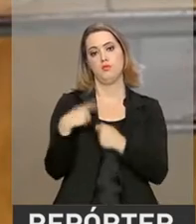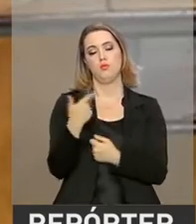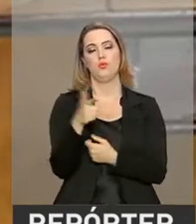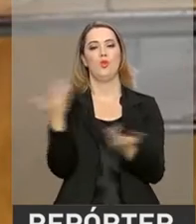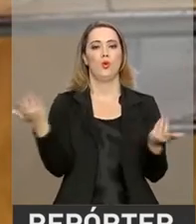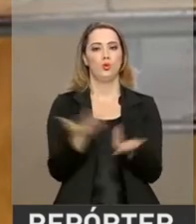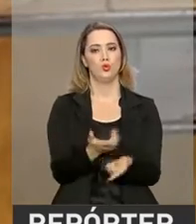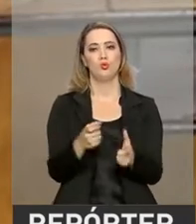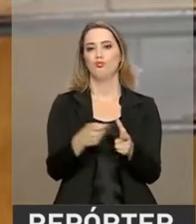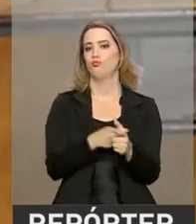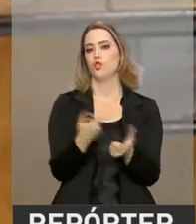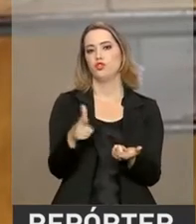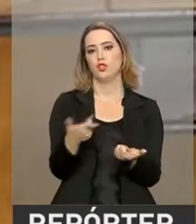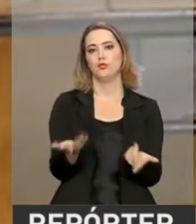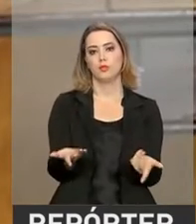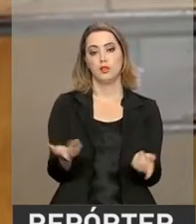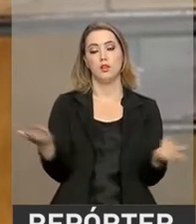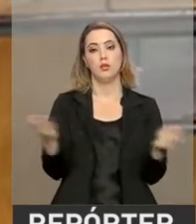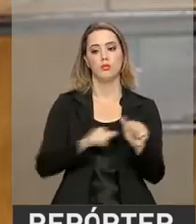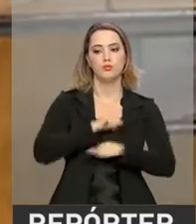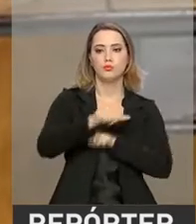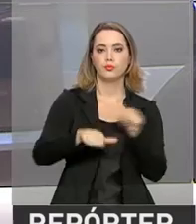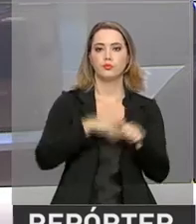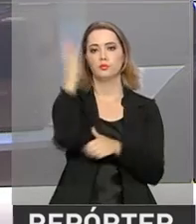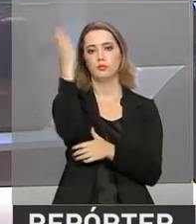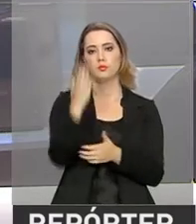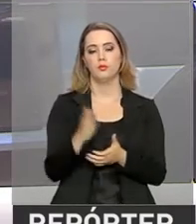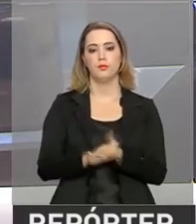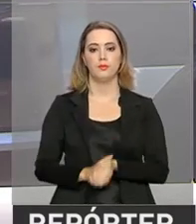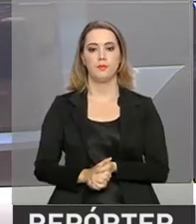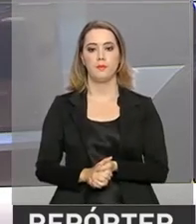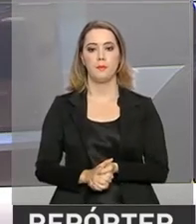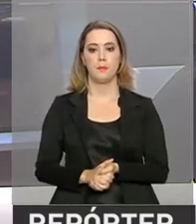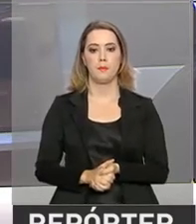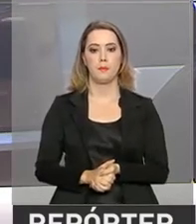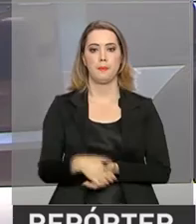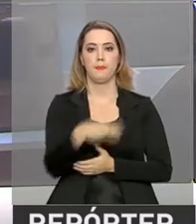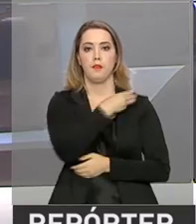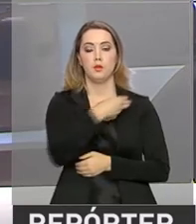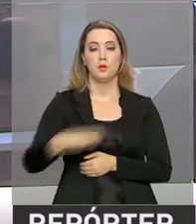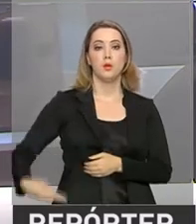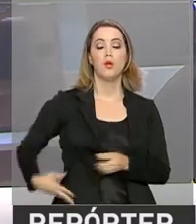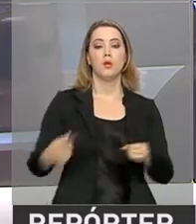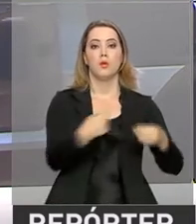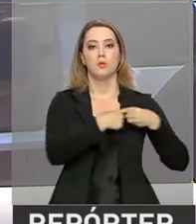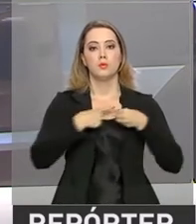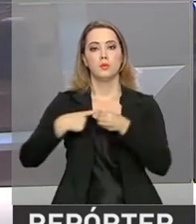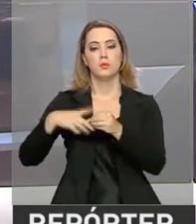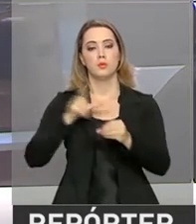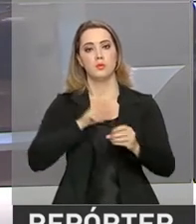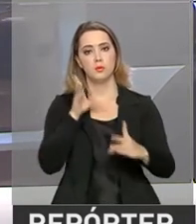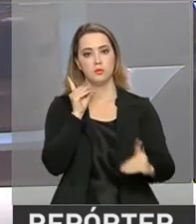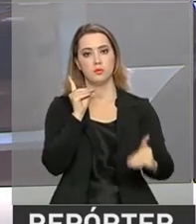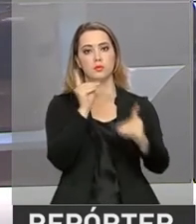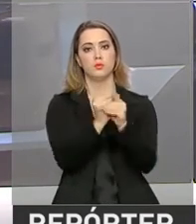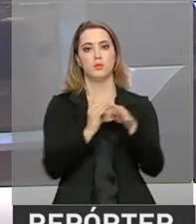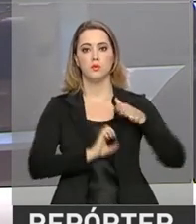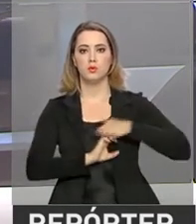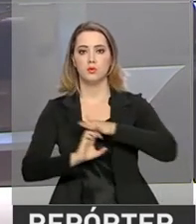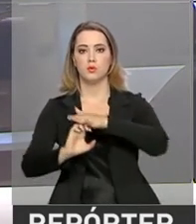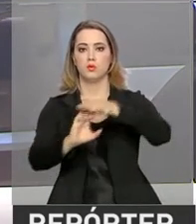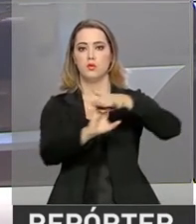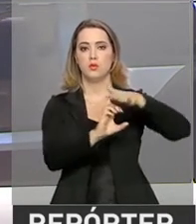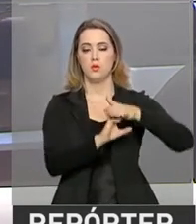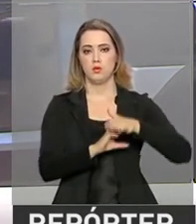défice a essa altura o brasil seria de outra maneira o ministro das cidades teve um encontro com empresários na sede da federação